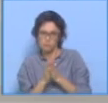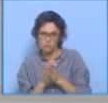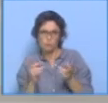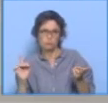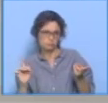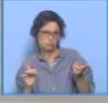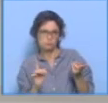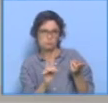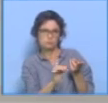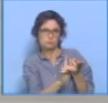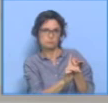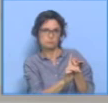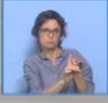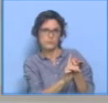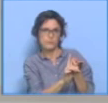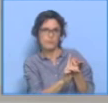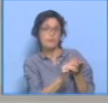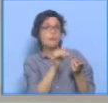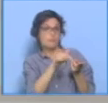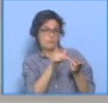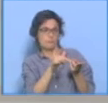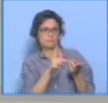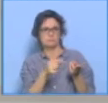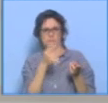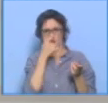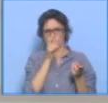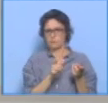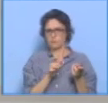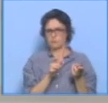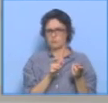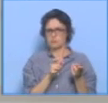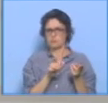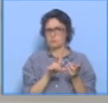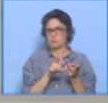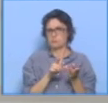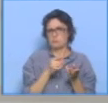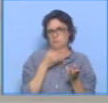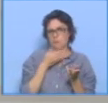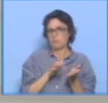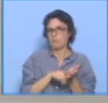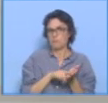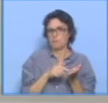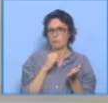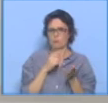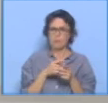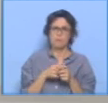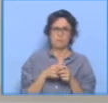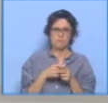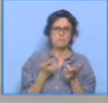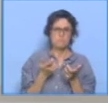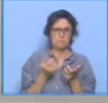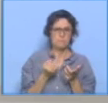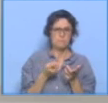até aqui o público, o legista também, poderia ficar mais ou menos satisfeito, interessante, mas depois Jesus